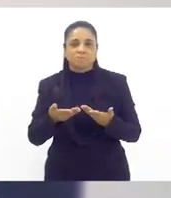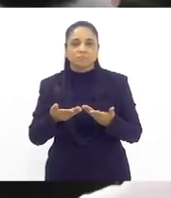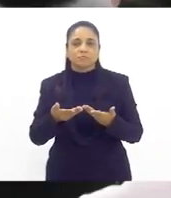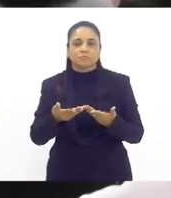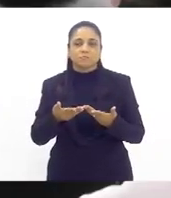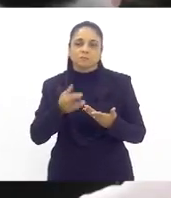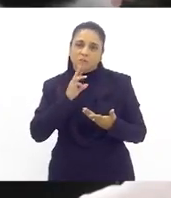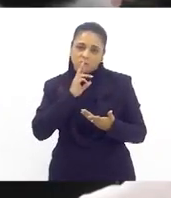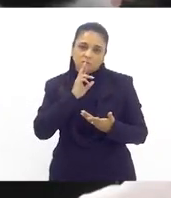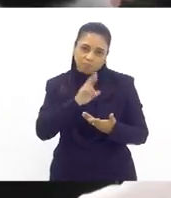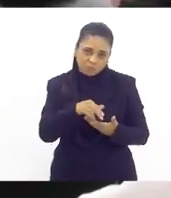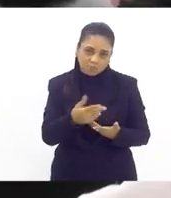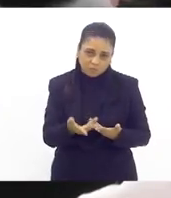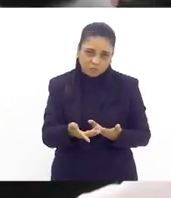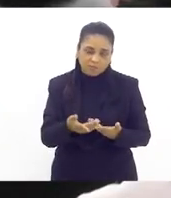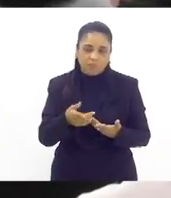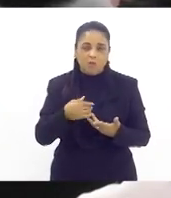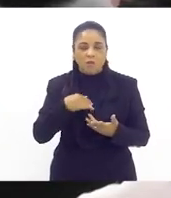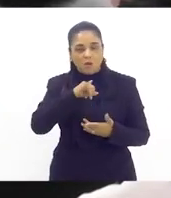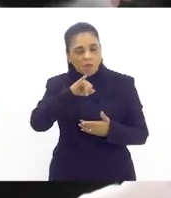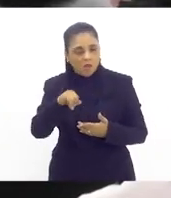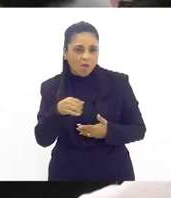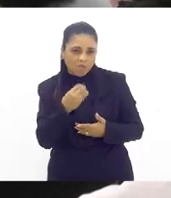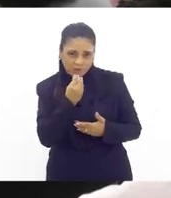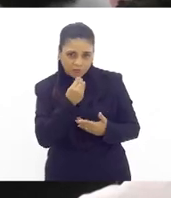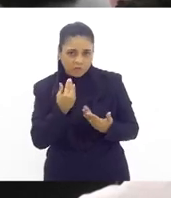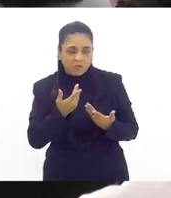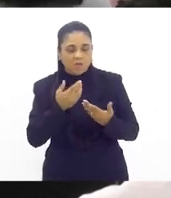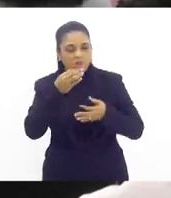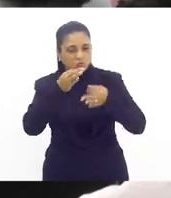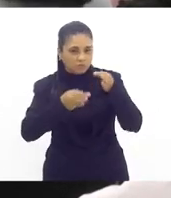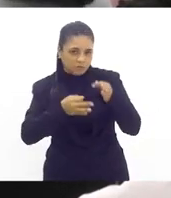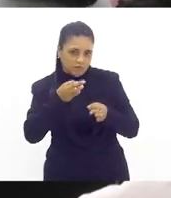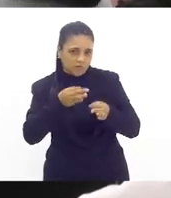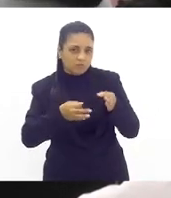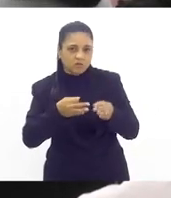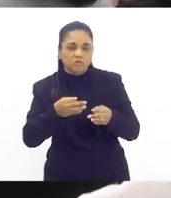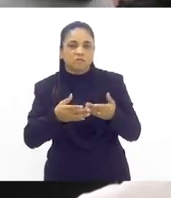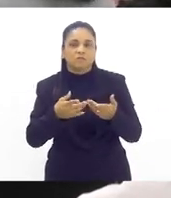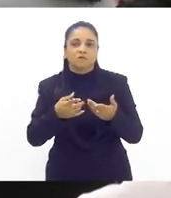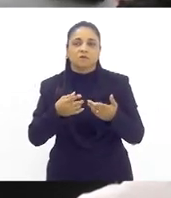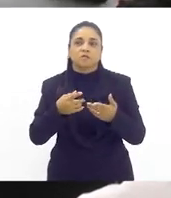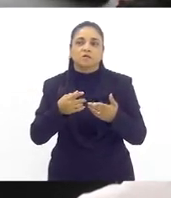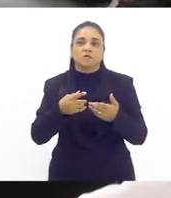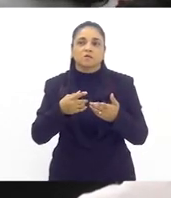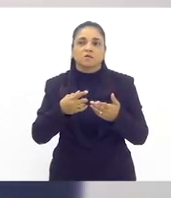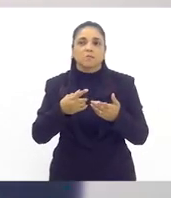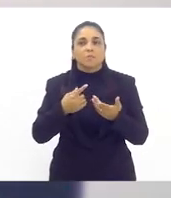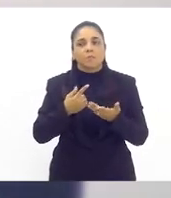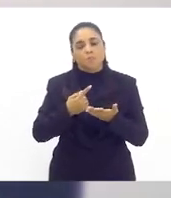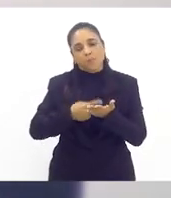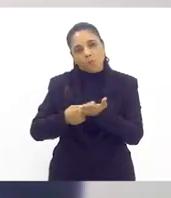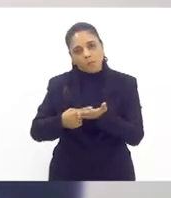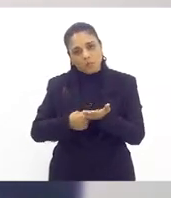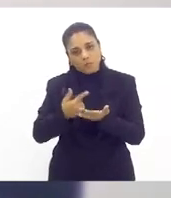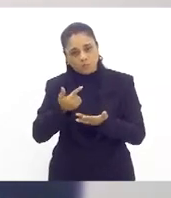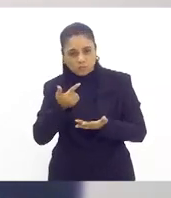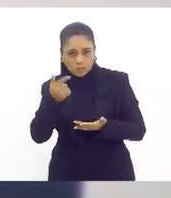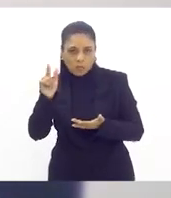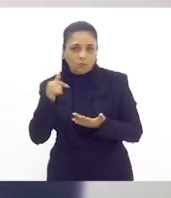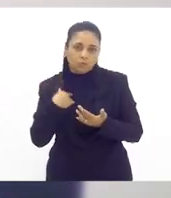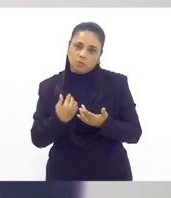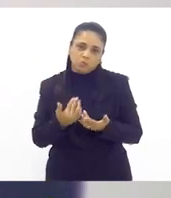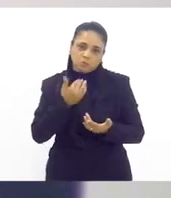até que era aproveitar aqui para expressar essa justificativa que por motivos alheios eles não puderam estar presente